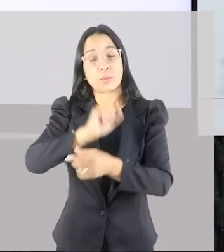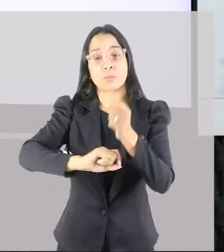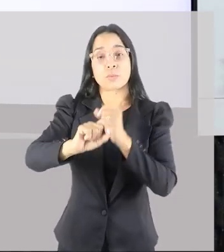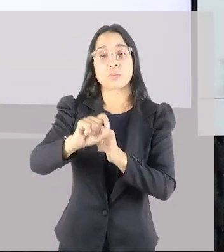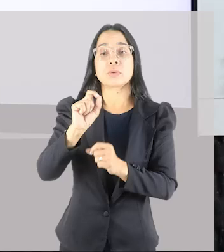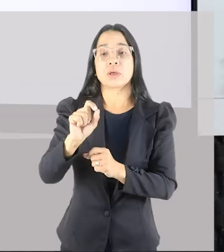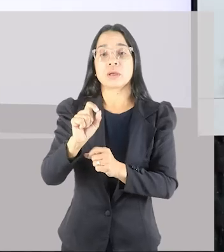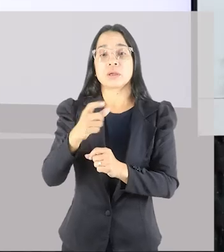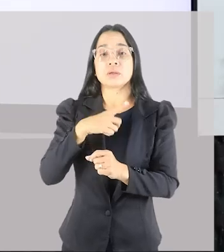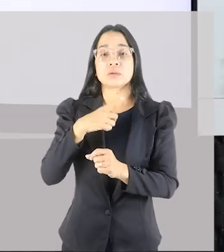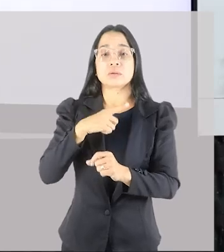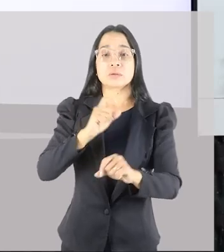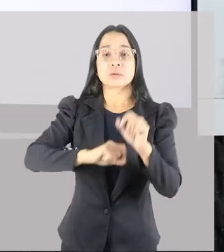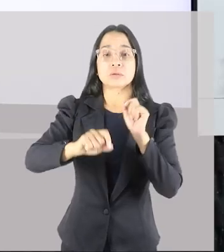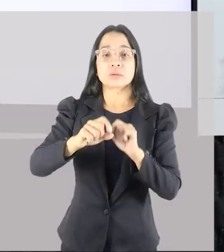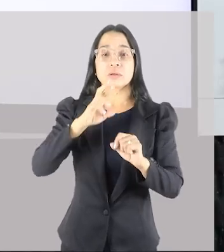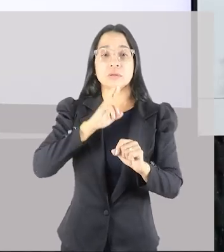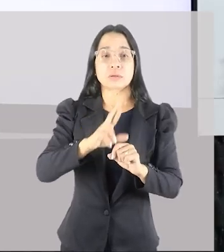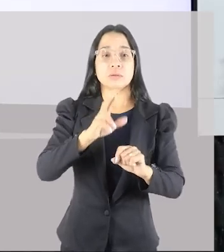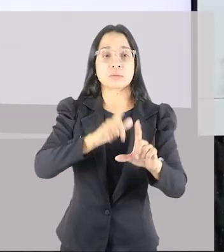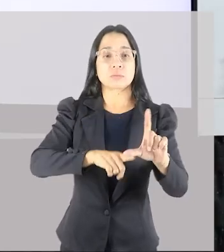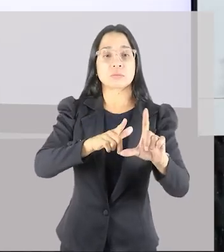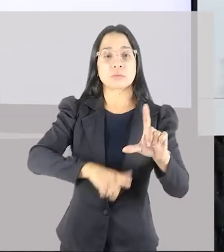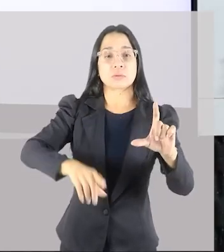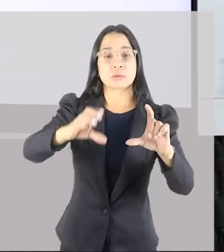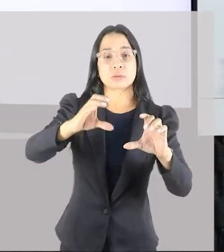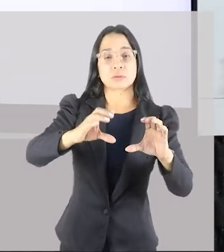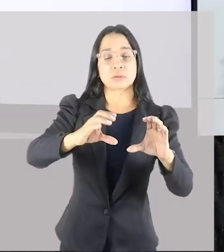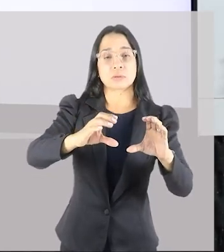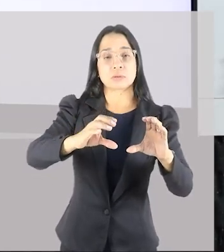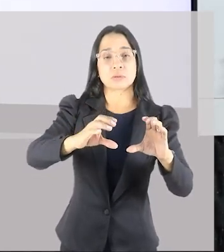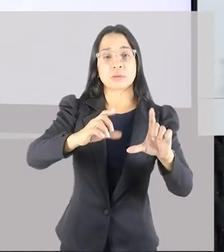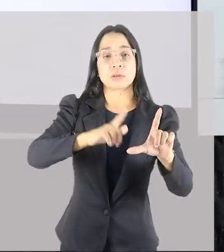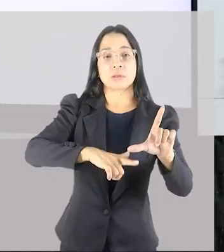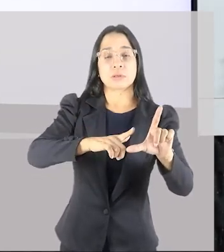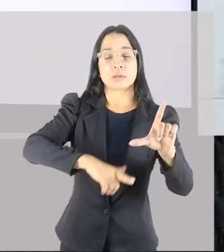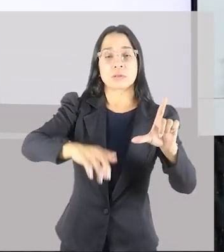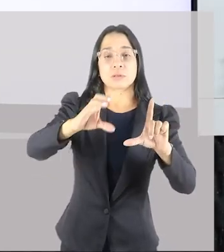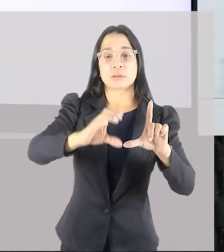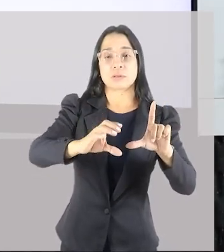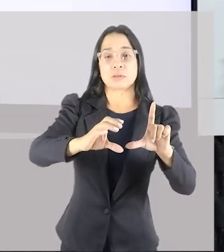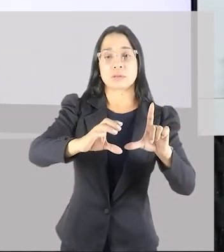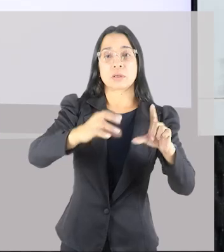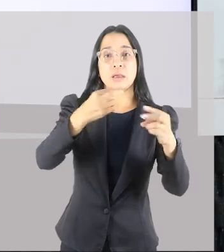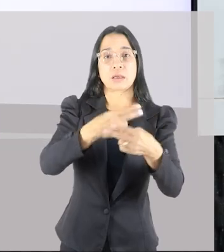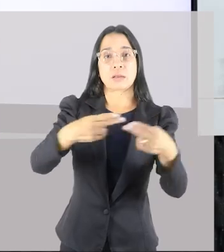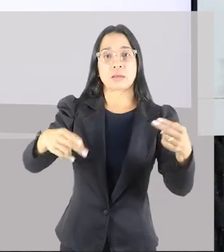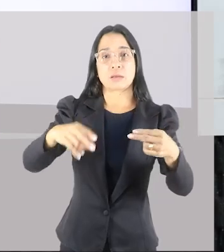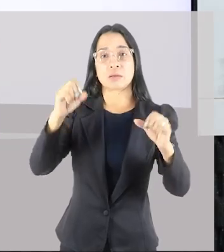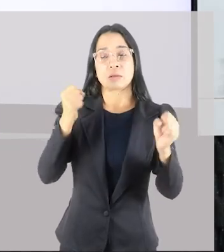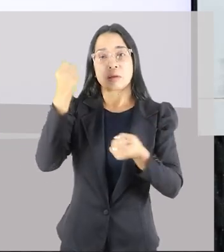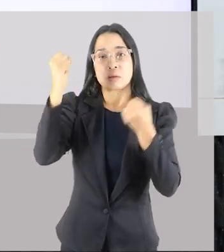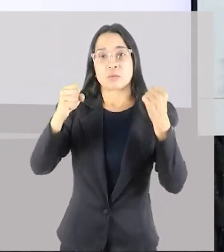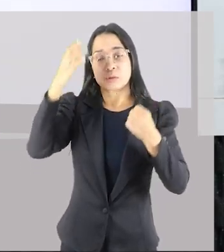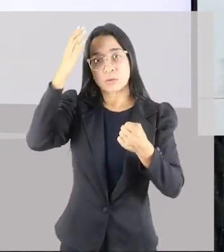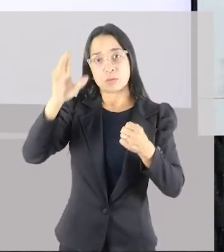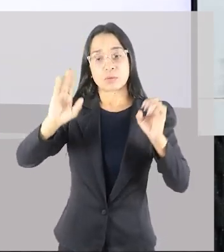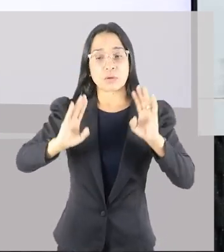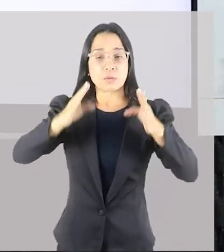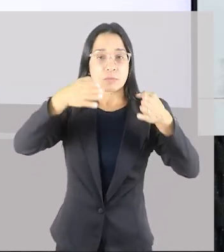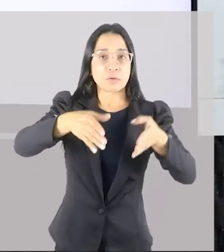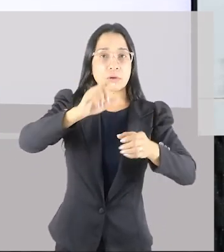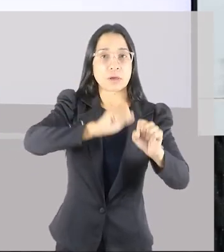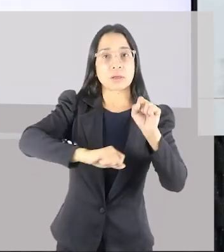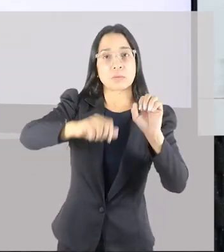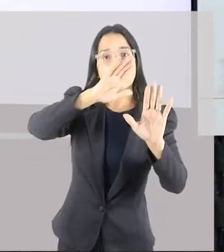isso que perfaz aqui o que a gente chama de elemento da indústria cultural voltada para